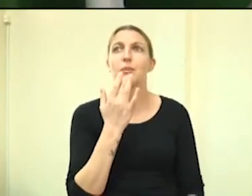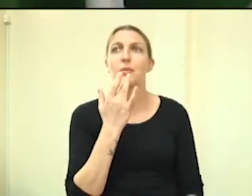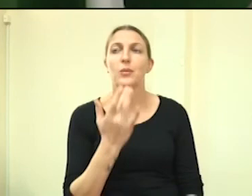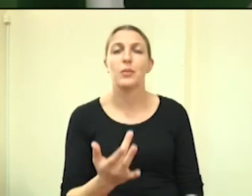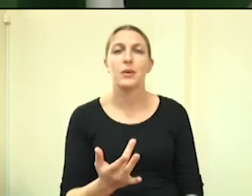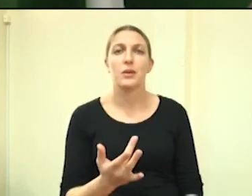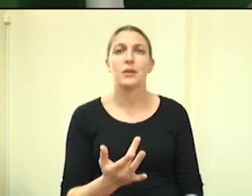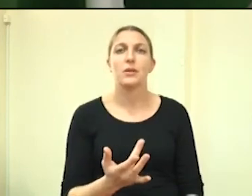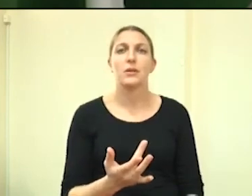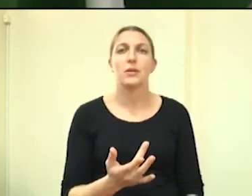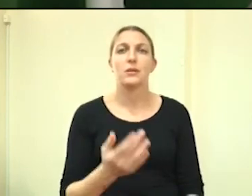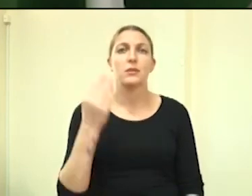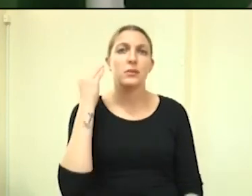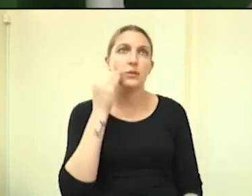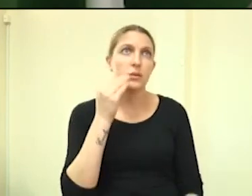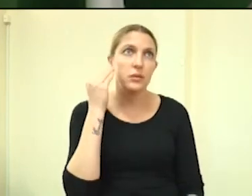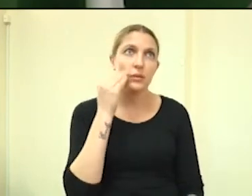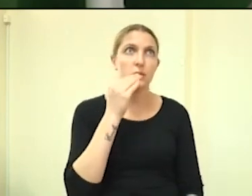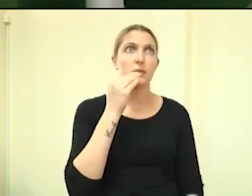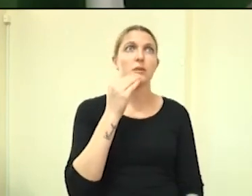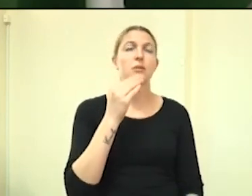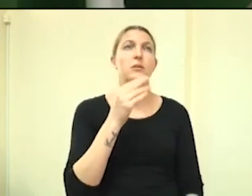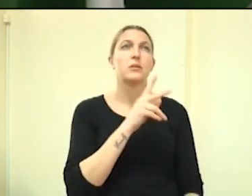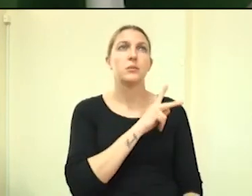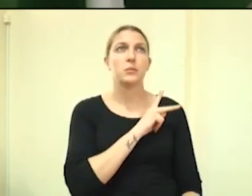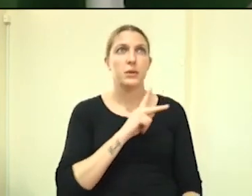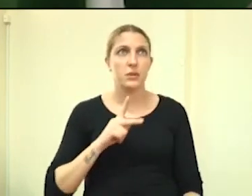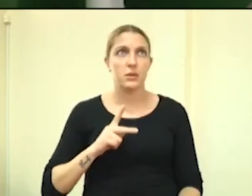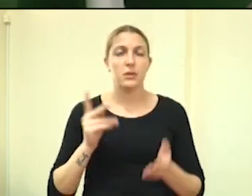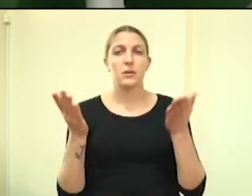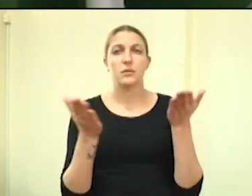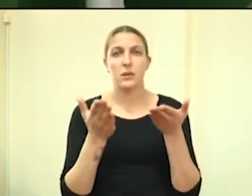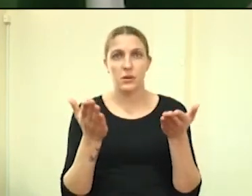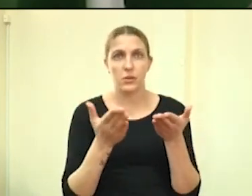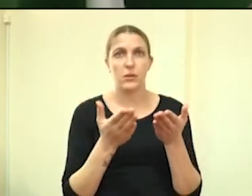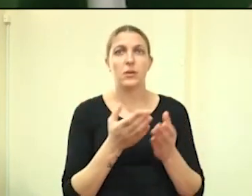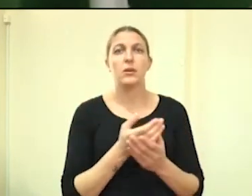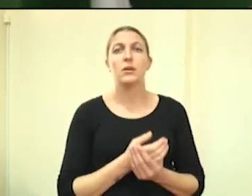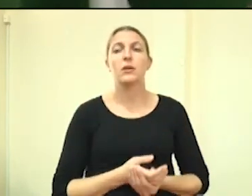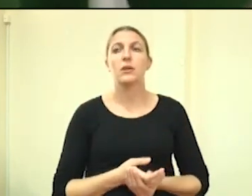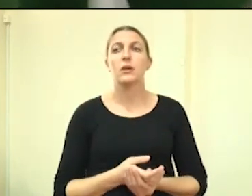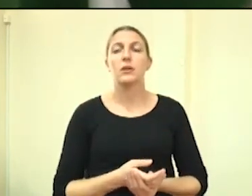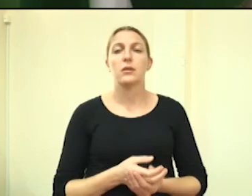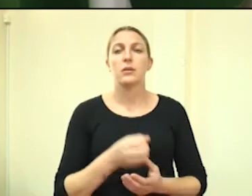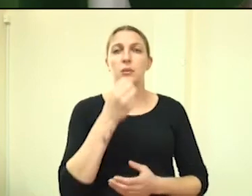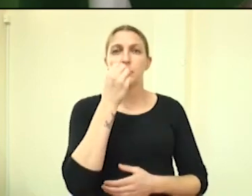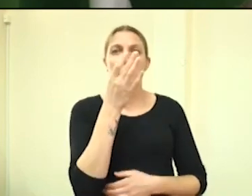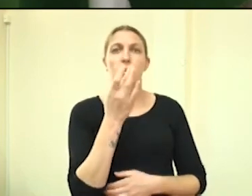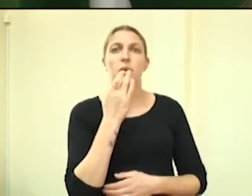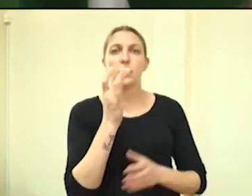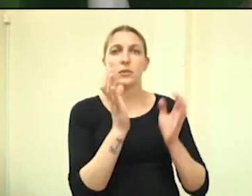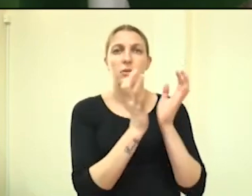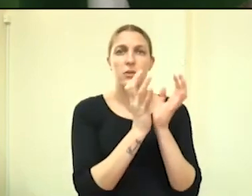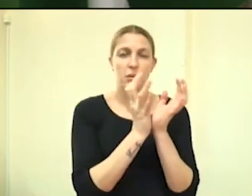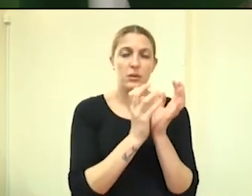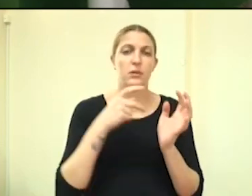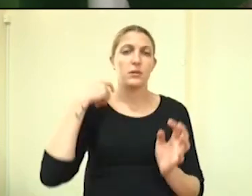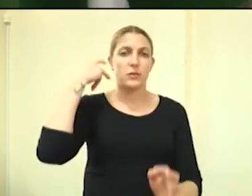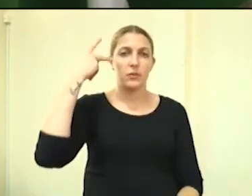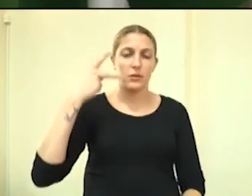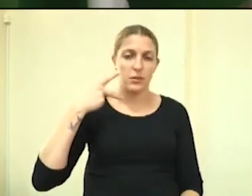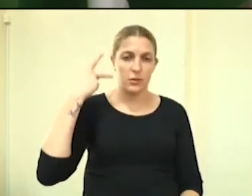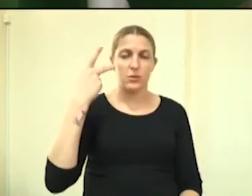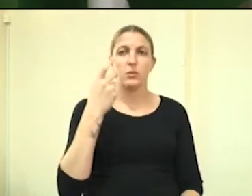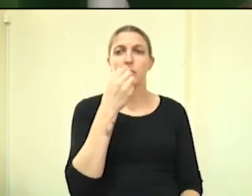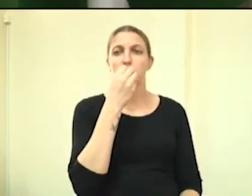Boa tarde, Hugo Rosseto, em presidência dessa casa legislativa nesse momento. Boa tarde aos meus nobres colegas vereadores, boa tarde